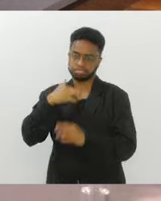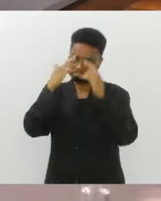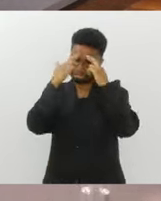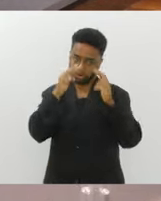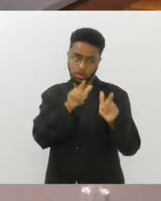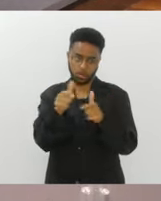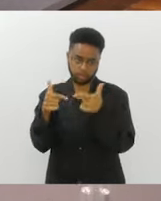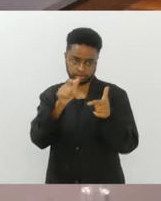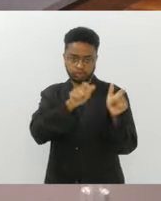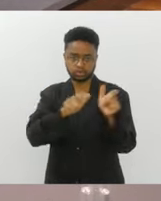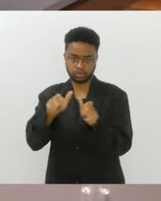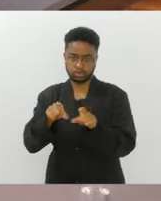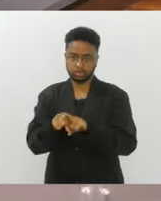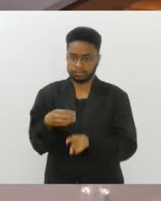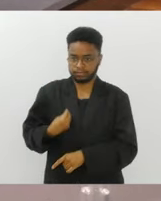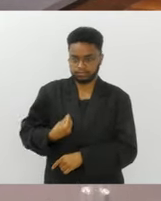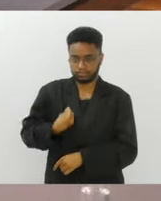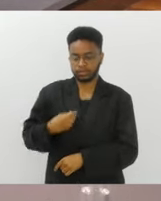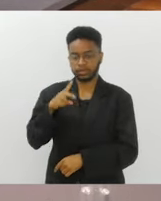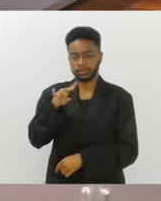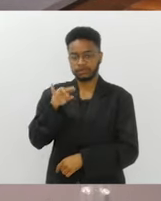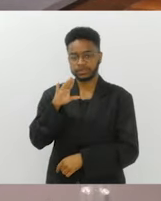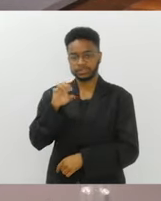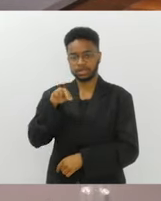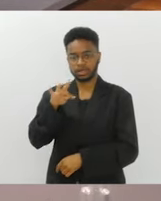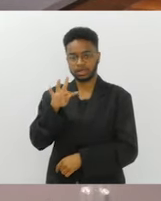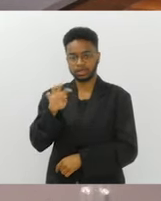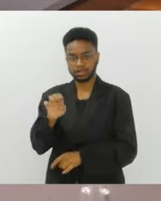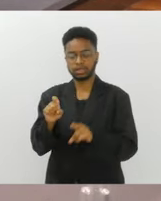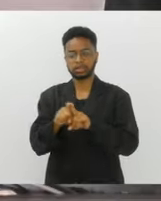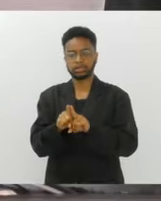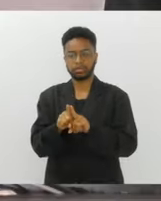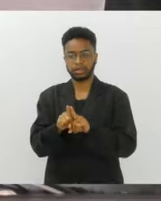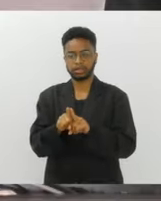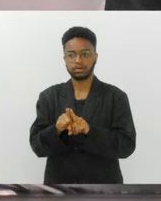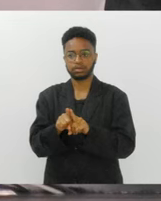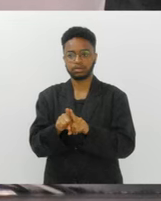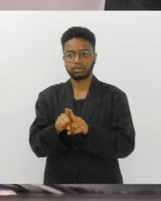aqui, Vicente Loureiro, conselheiro delegado